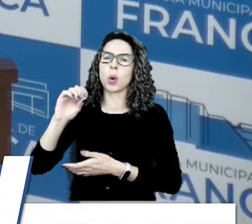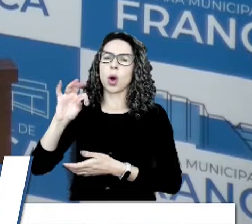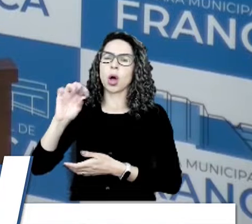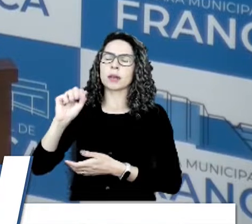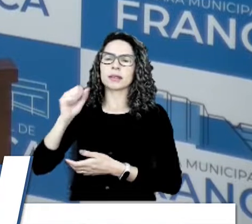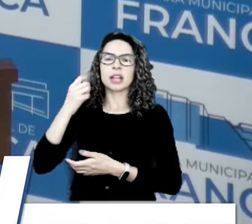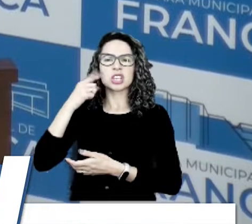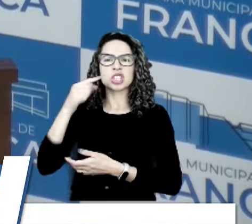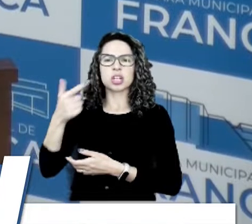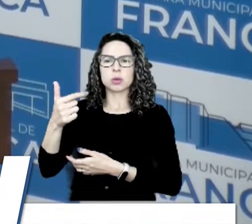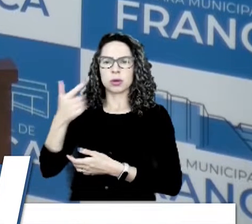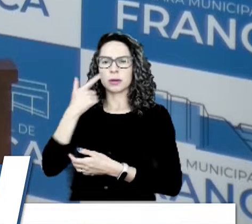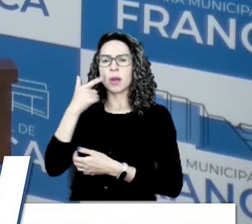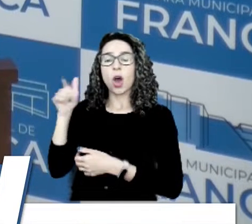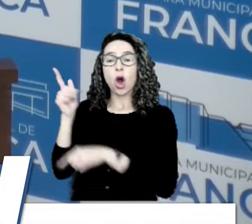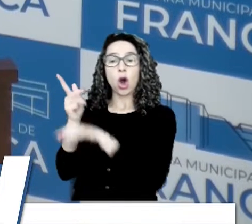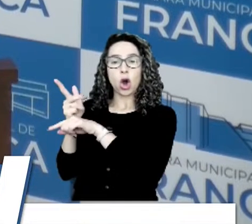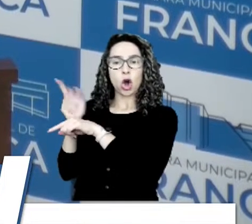favor, o vídeo,